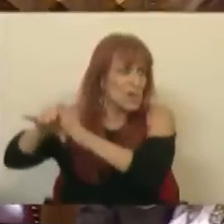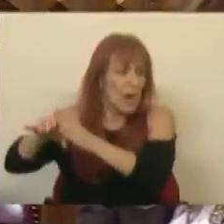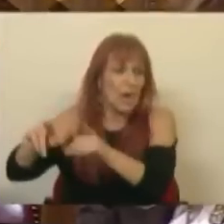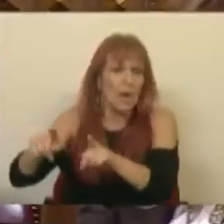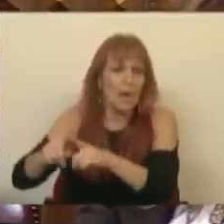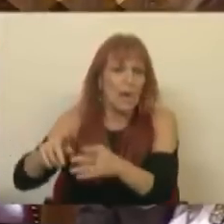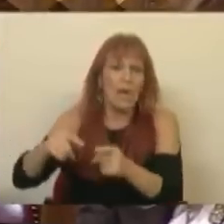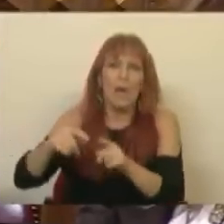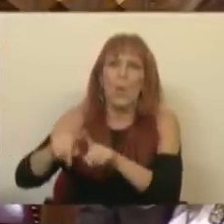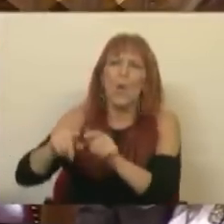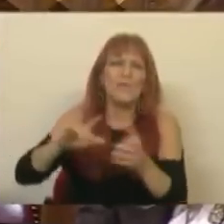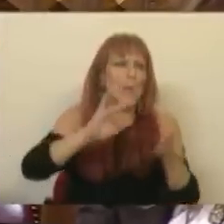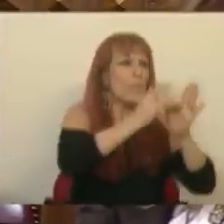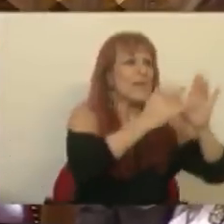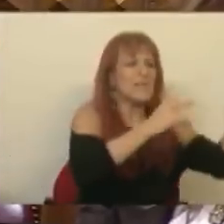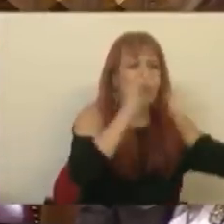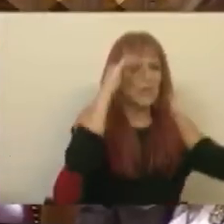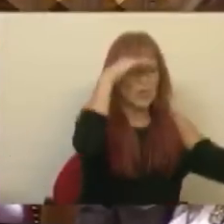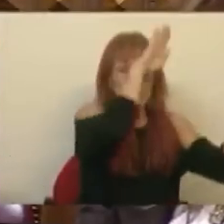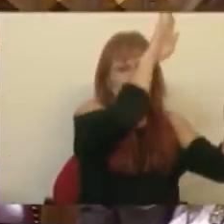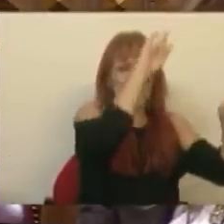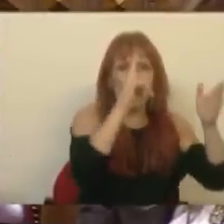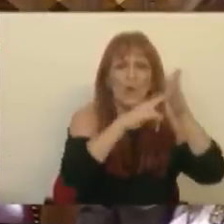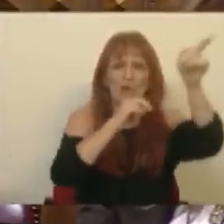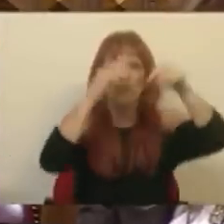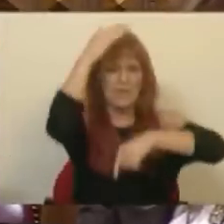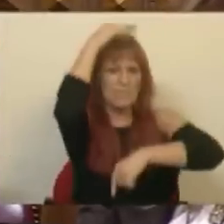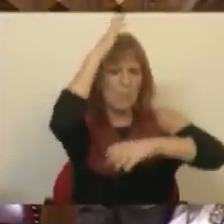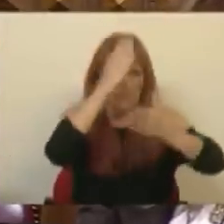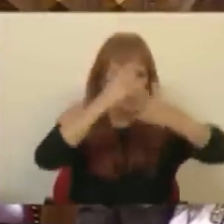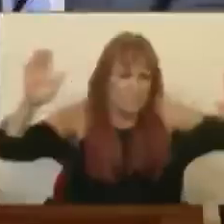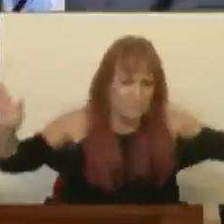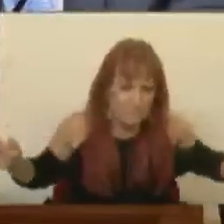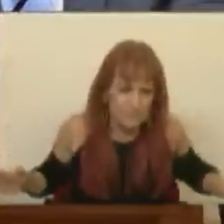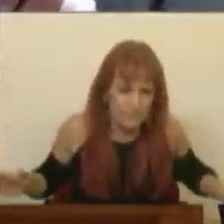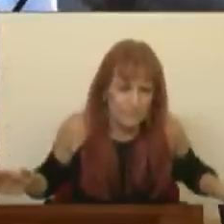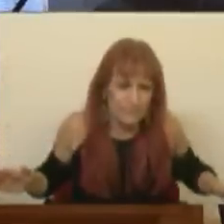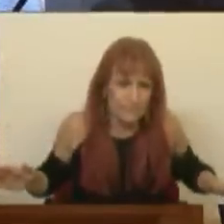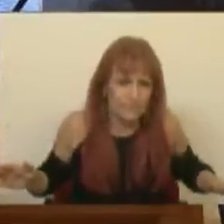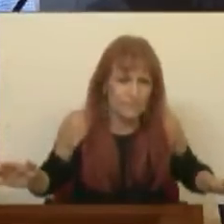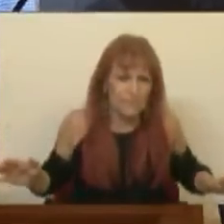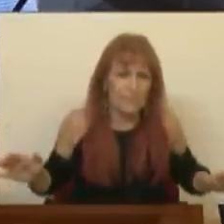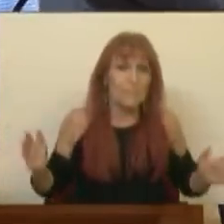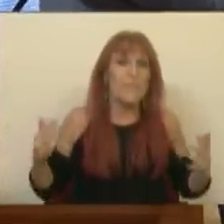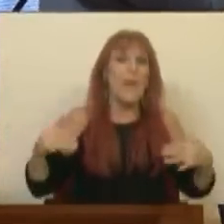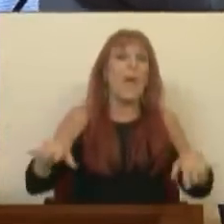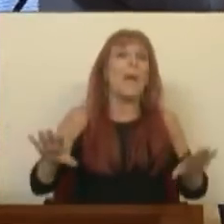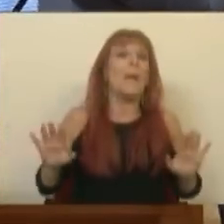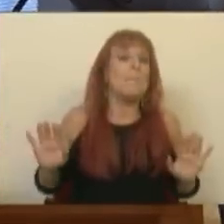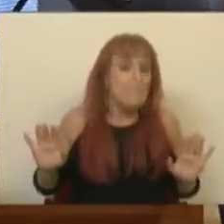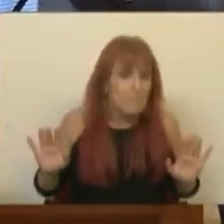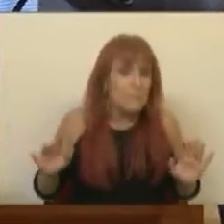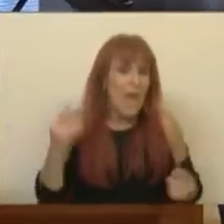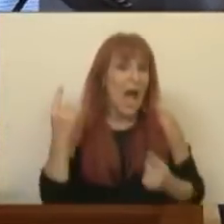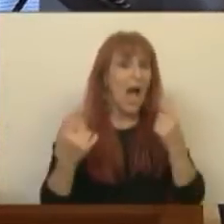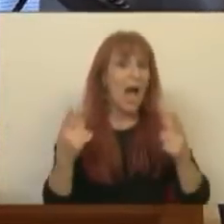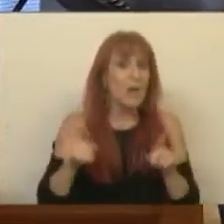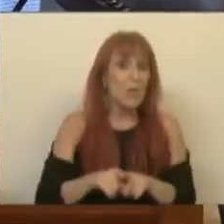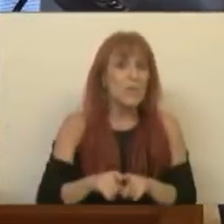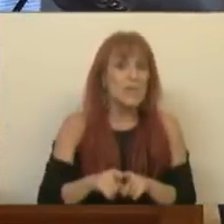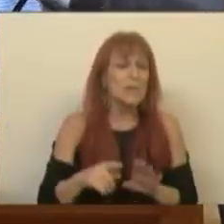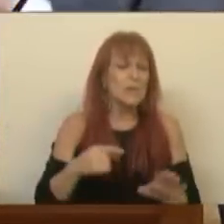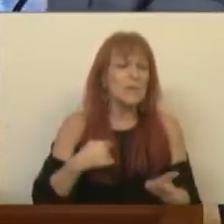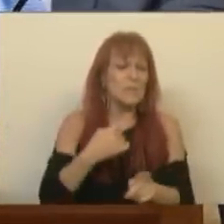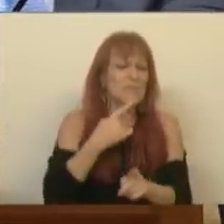só não há no Brasil de bolsonaro ou nos Estados Unidos Donald trump Mas isso é algo que já